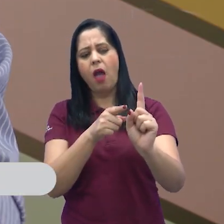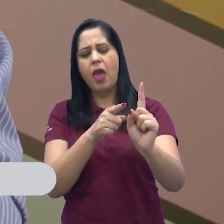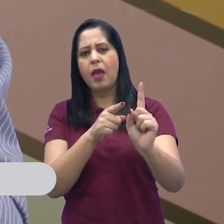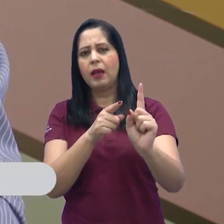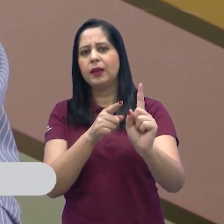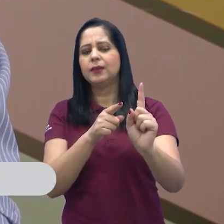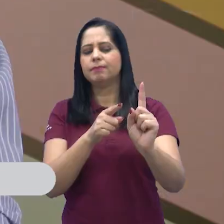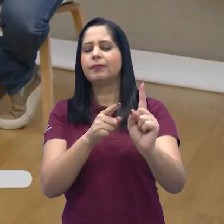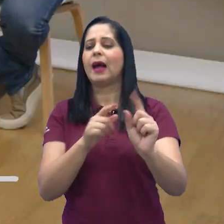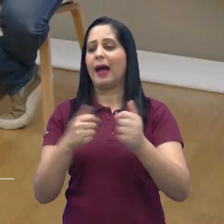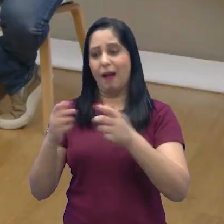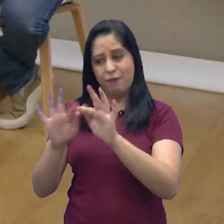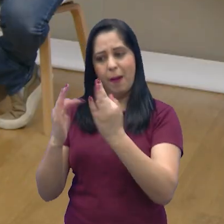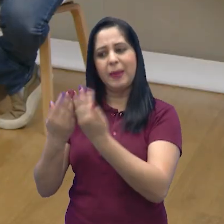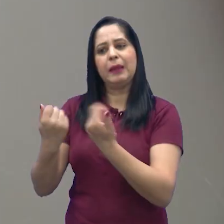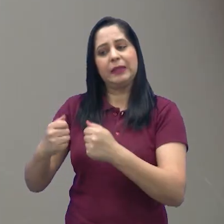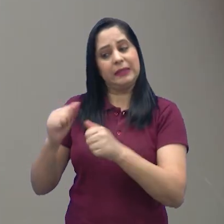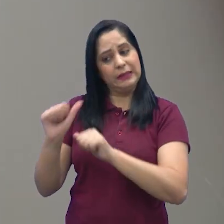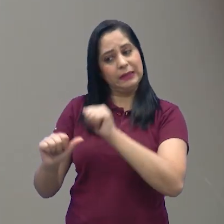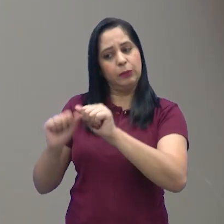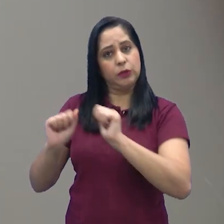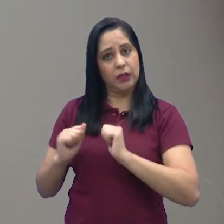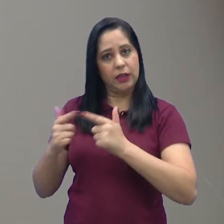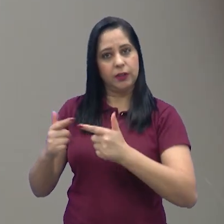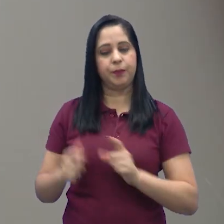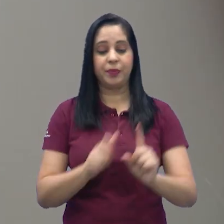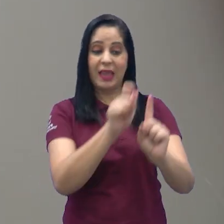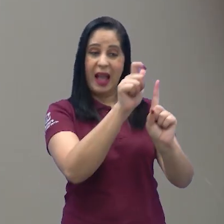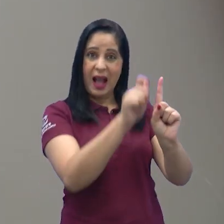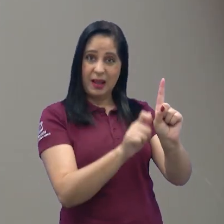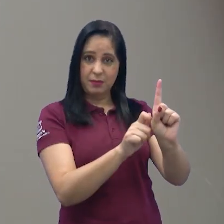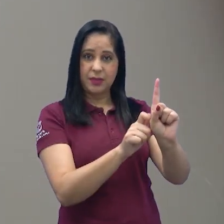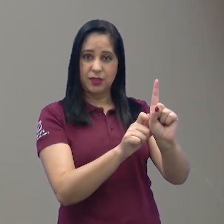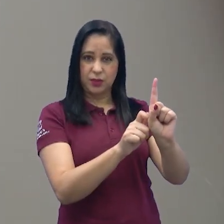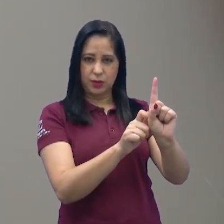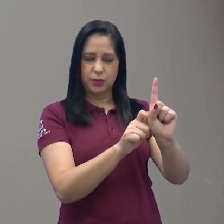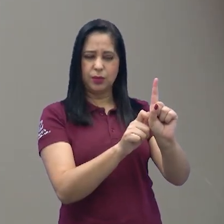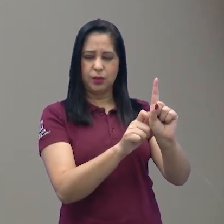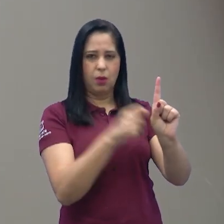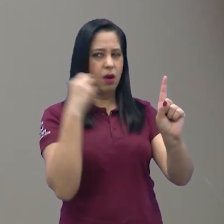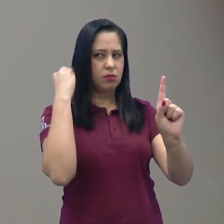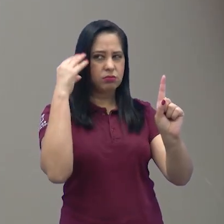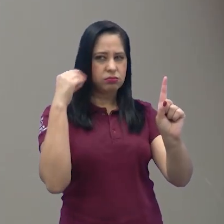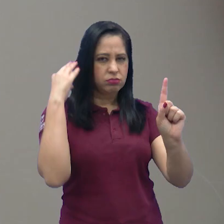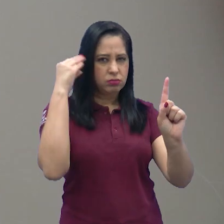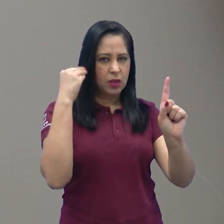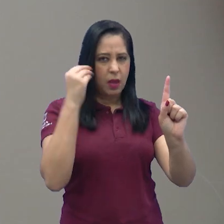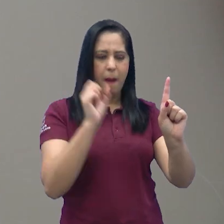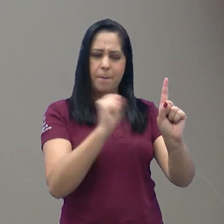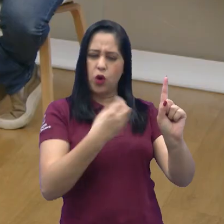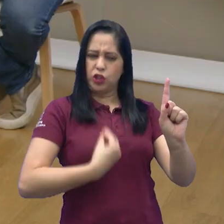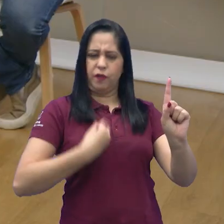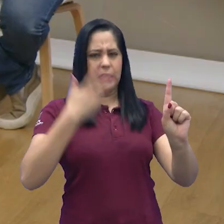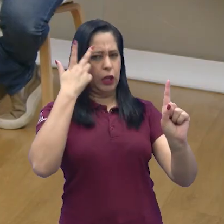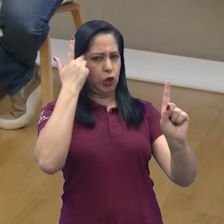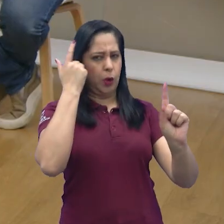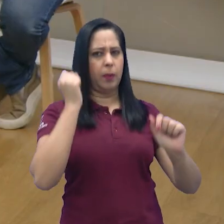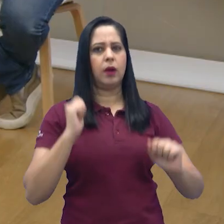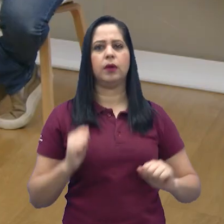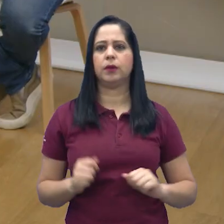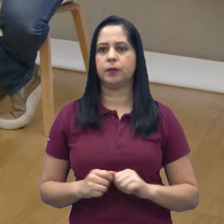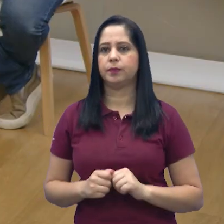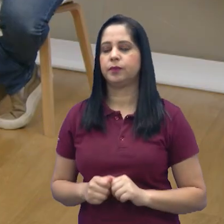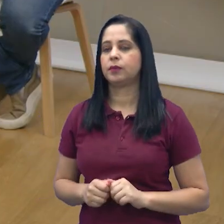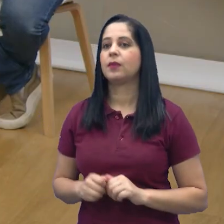ser feitas. E uma pessoa com esquizofrenia, ela consegue ter uma vida produtiva e normal, não é mesmo? Olha, eu já tive